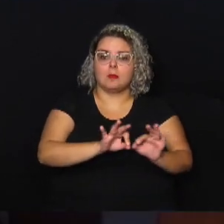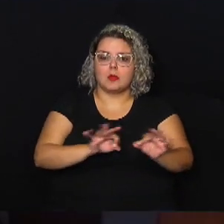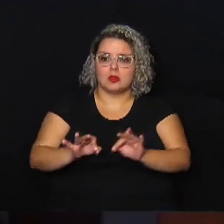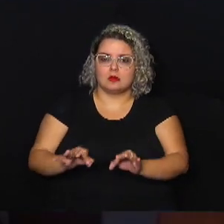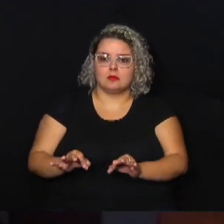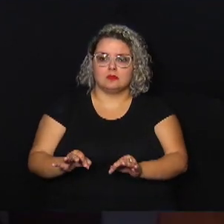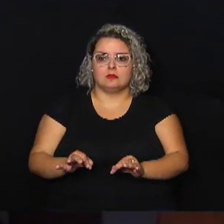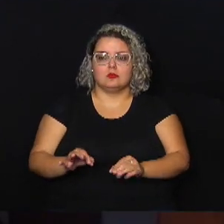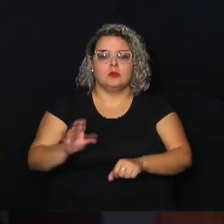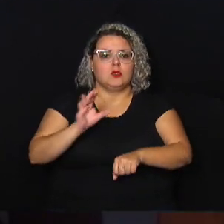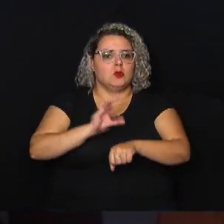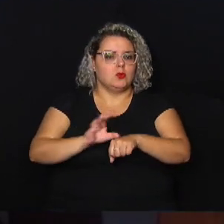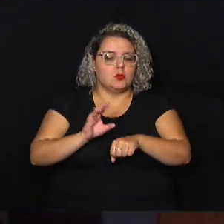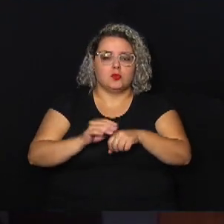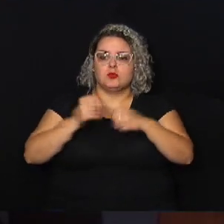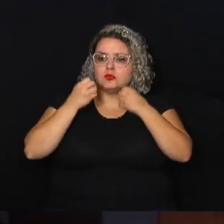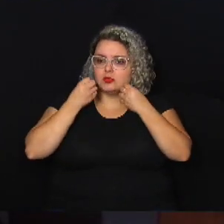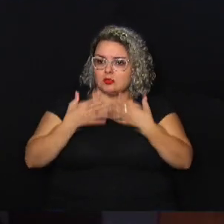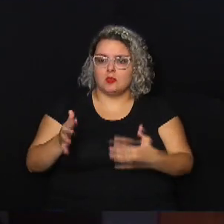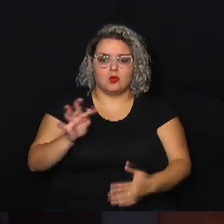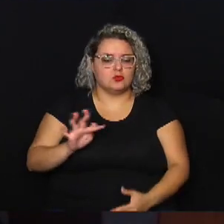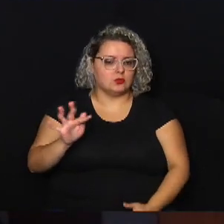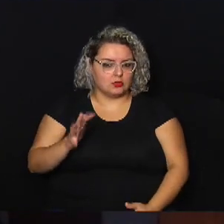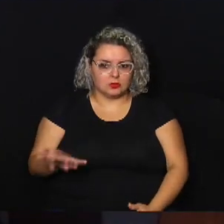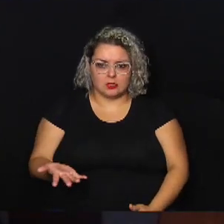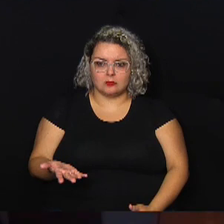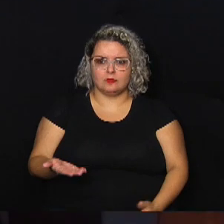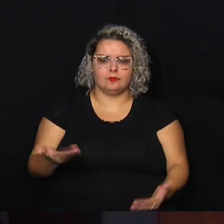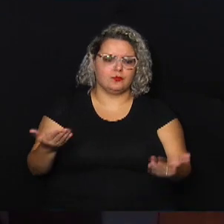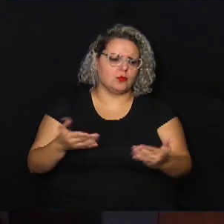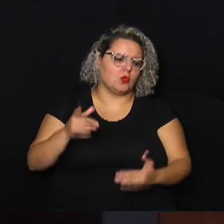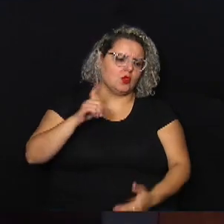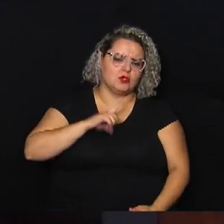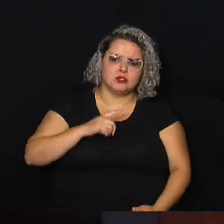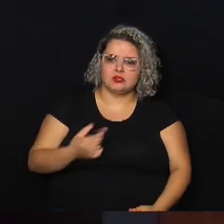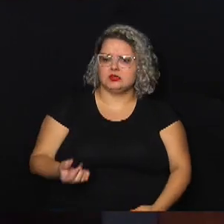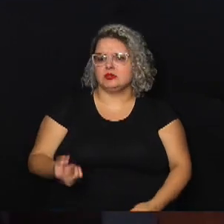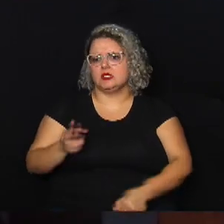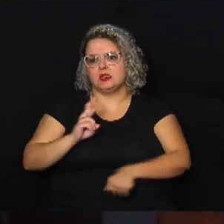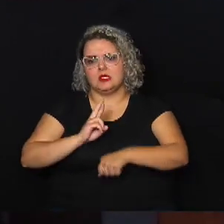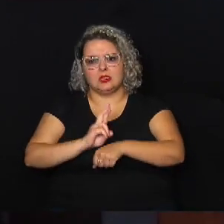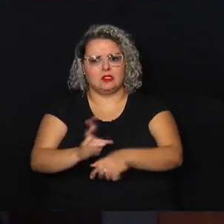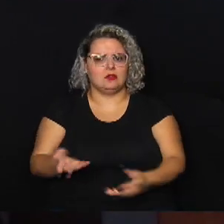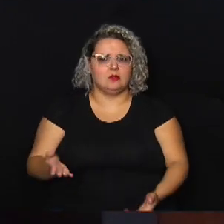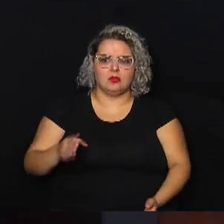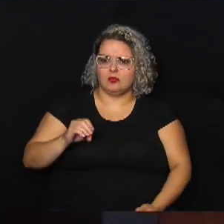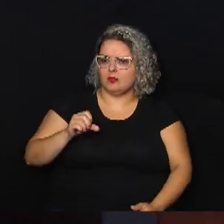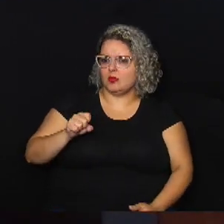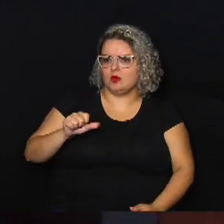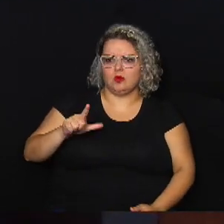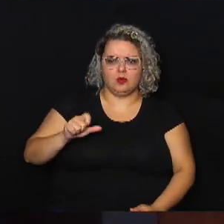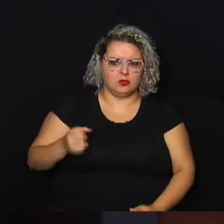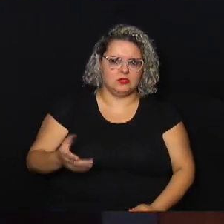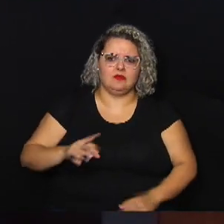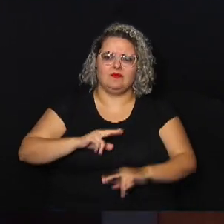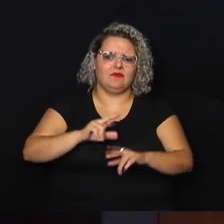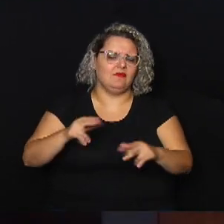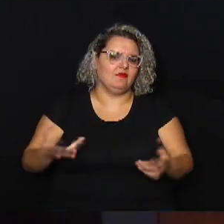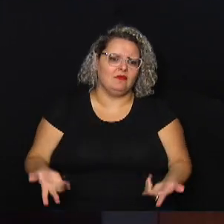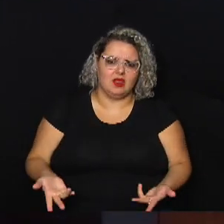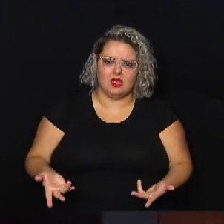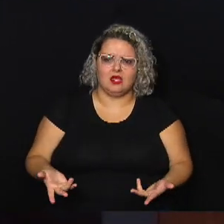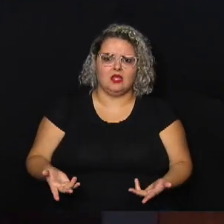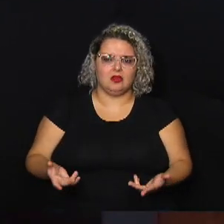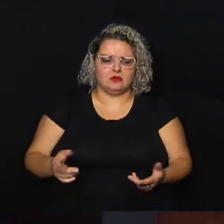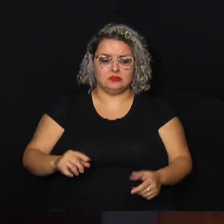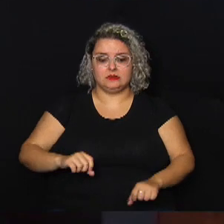belo curso universitário, né? E hoje tem recurso, pega a bolsa, isso, se vira, vai ter fase de sacrifício,